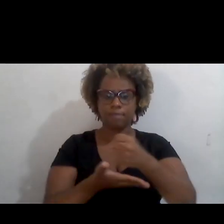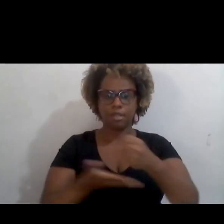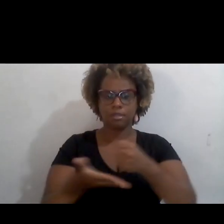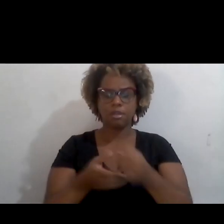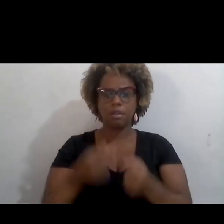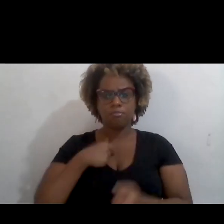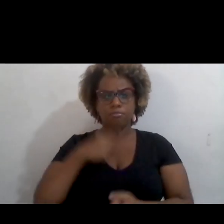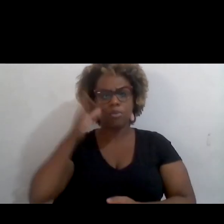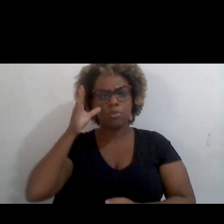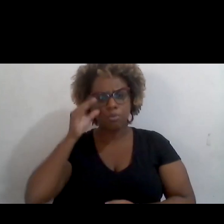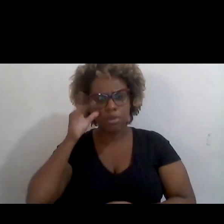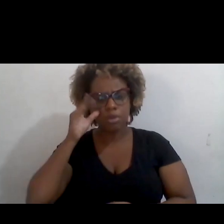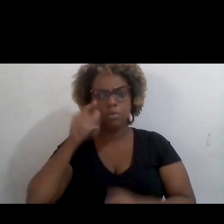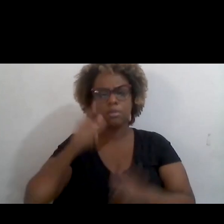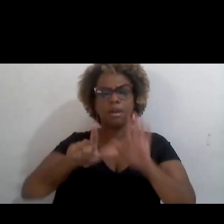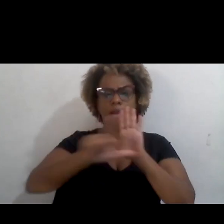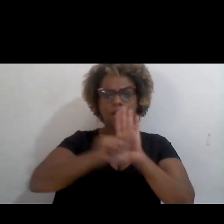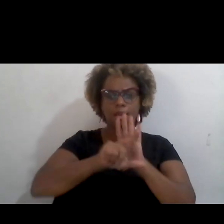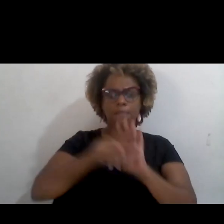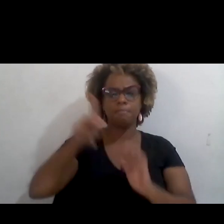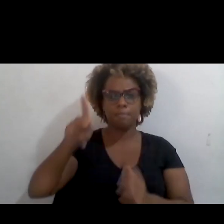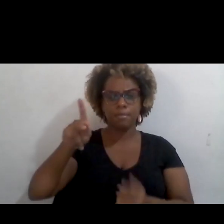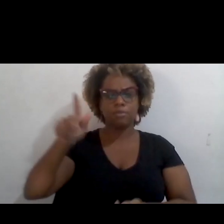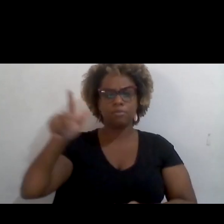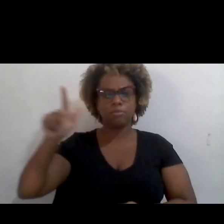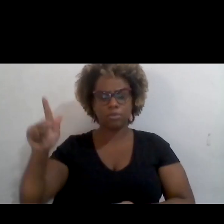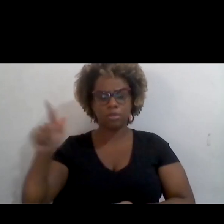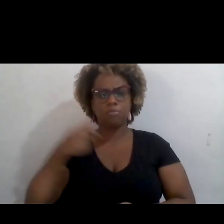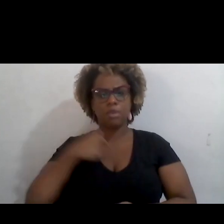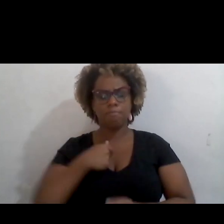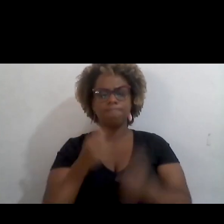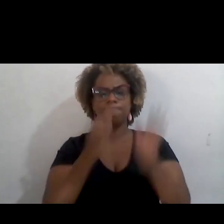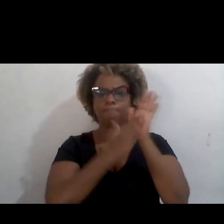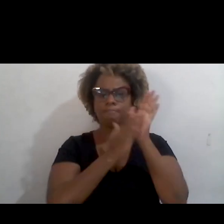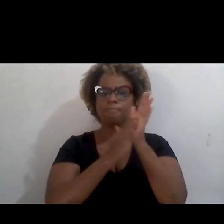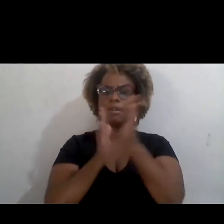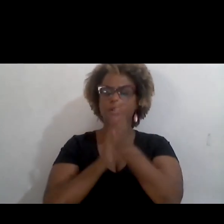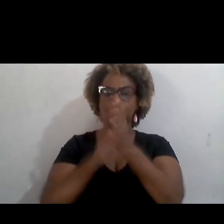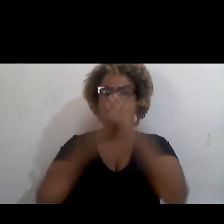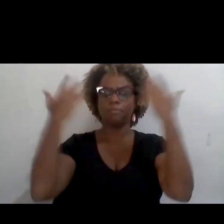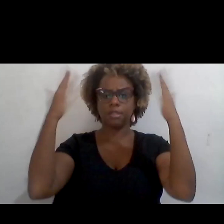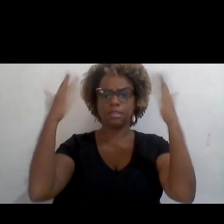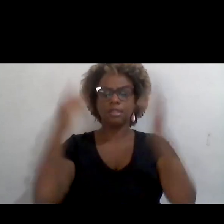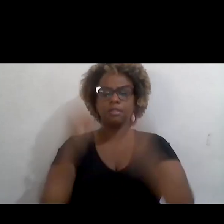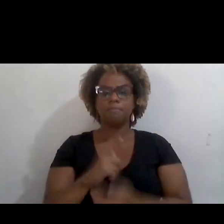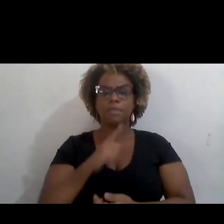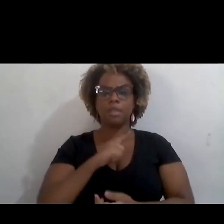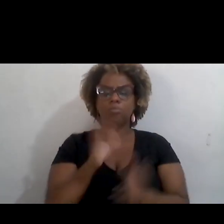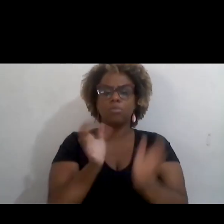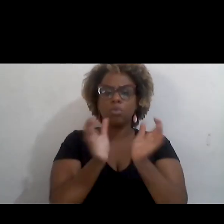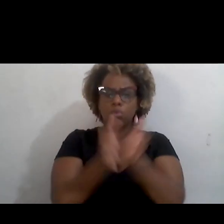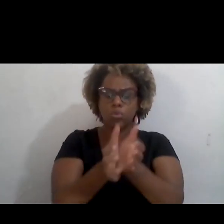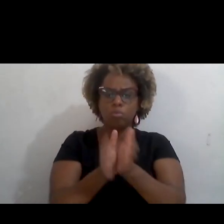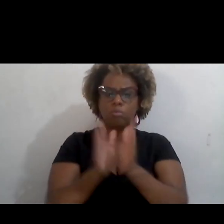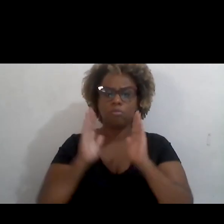ser implementada, por isso parabenizo essa apresentação que vocês fizeram, de dizer, olha, estamos pensando, tem grupo focal de trabalho, porque